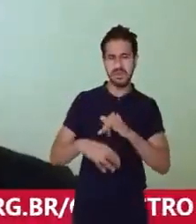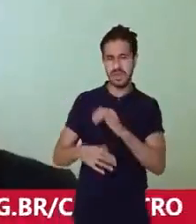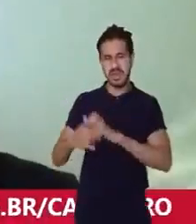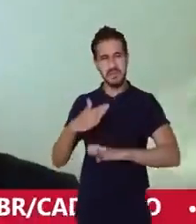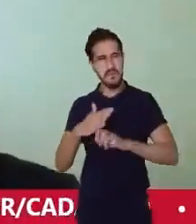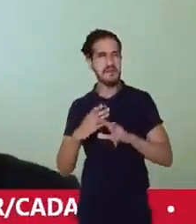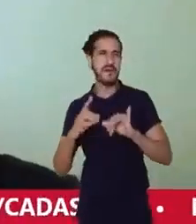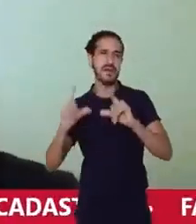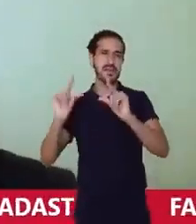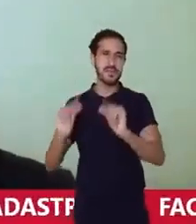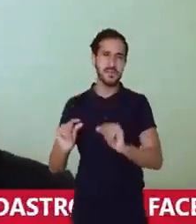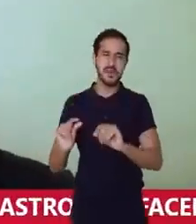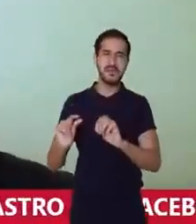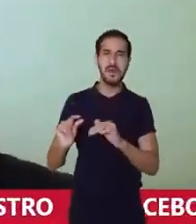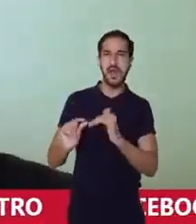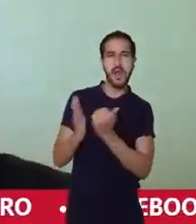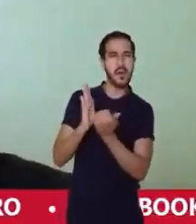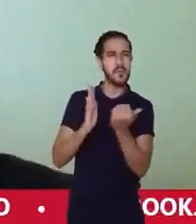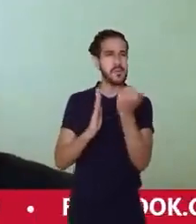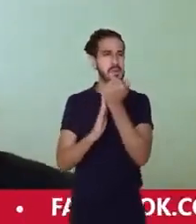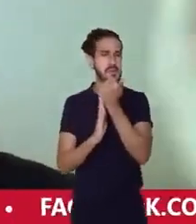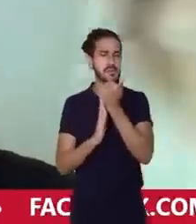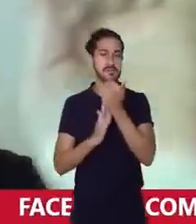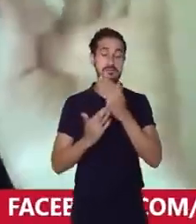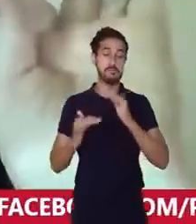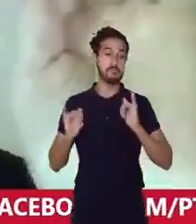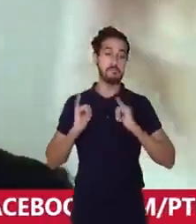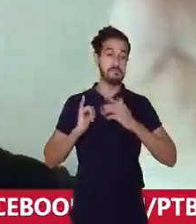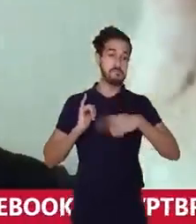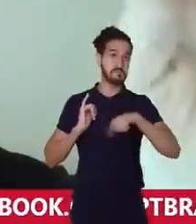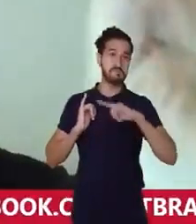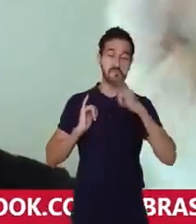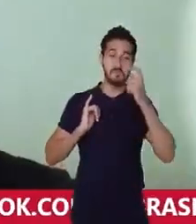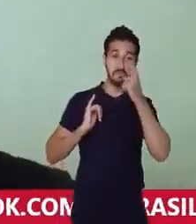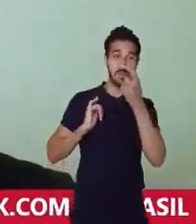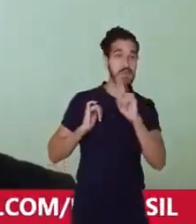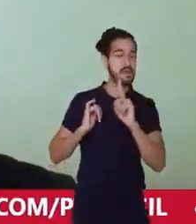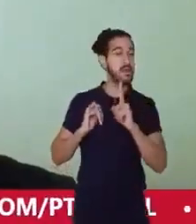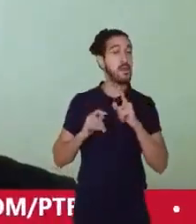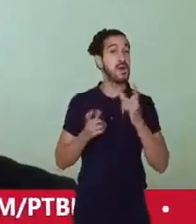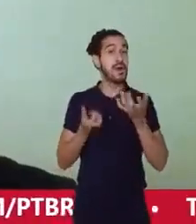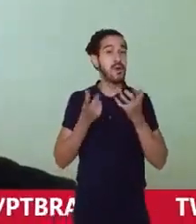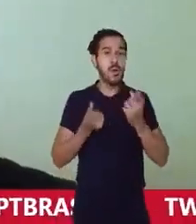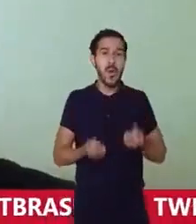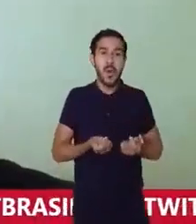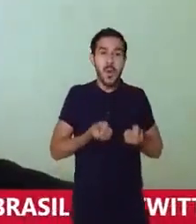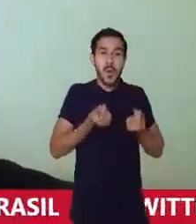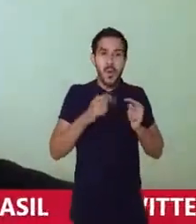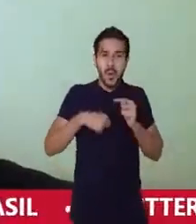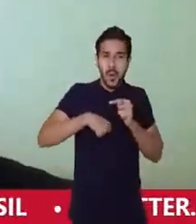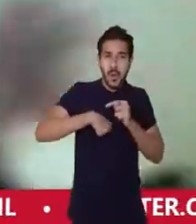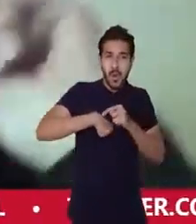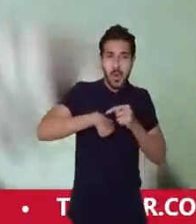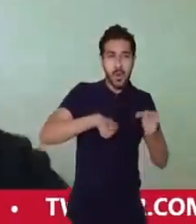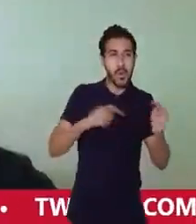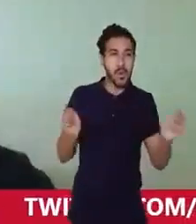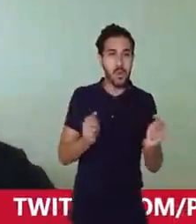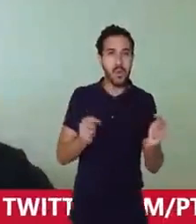empresa vai diminuir ou vai aumentar, enfim, o que querem é o lucro de curto